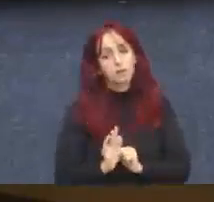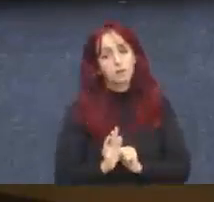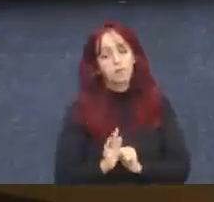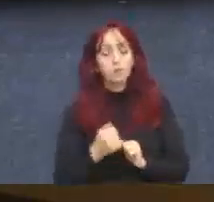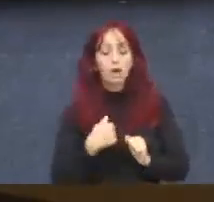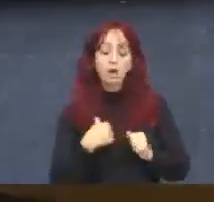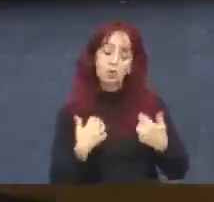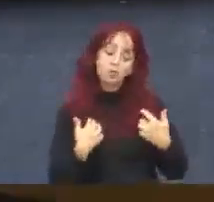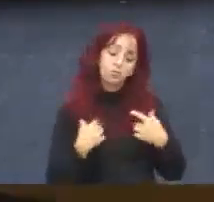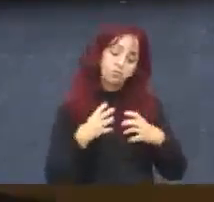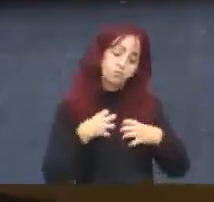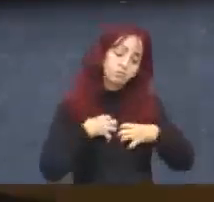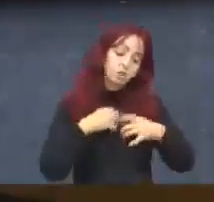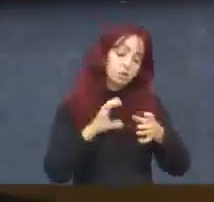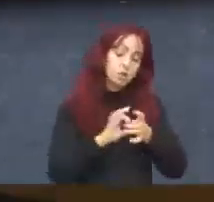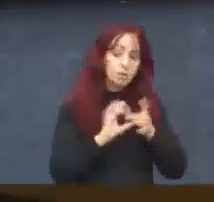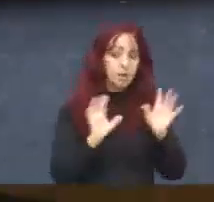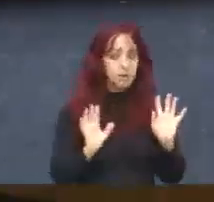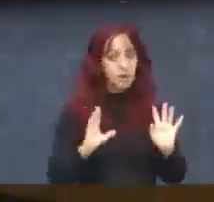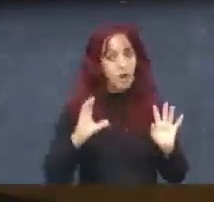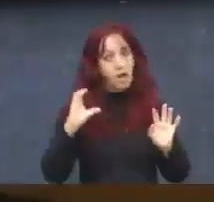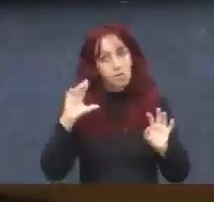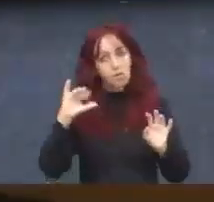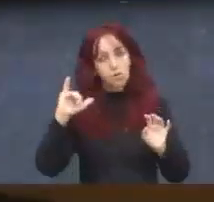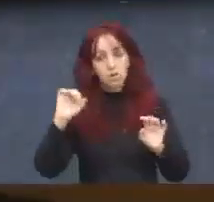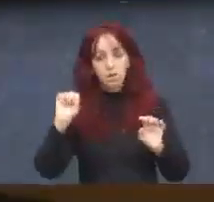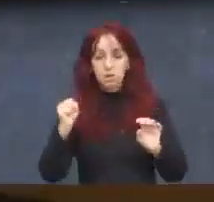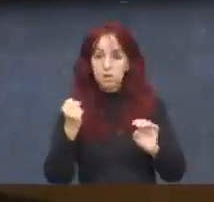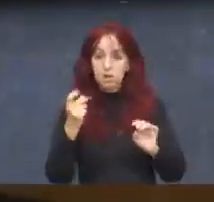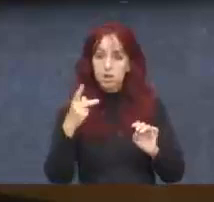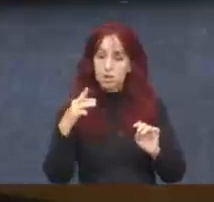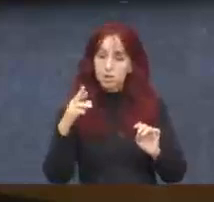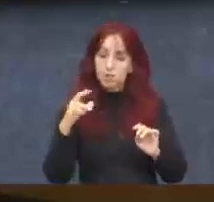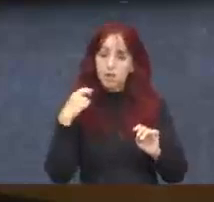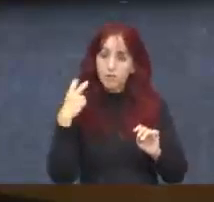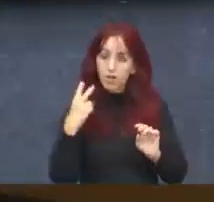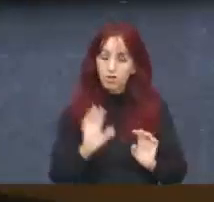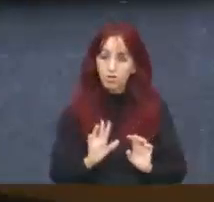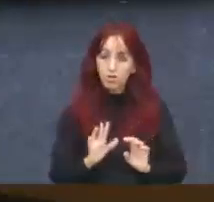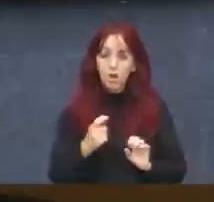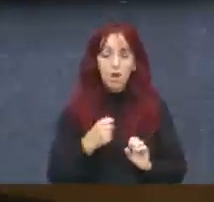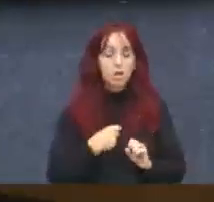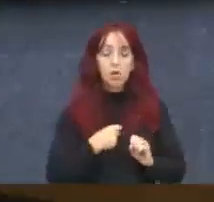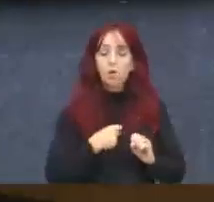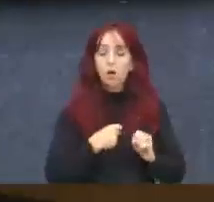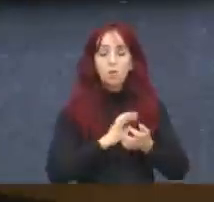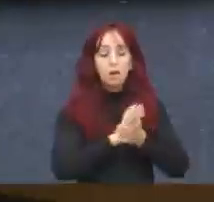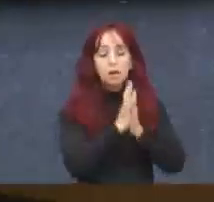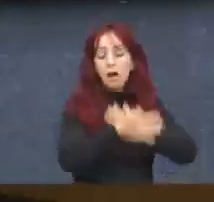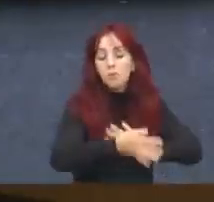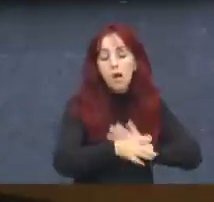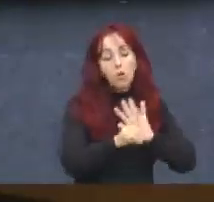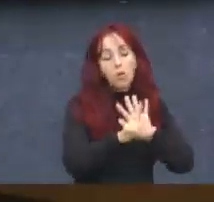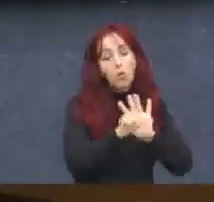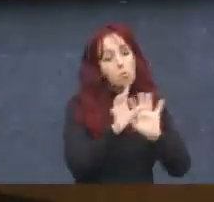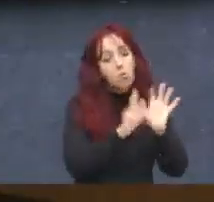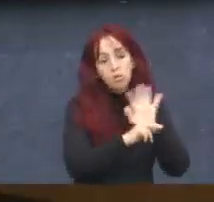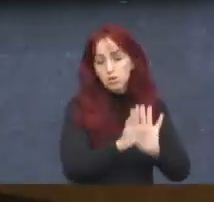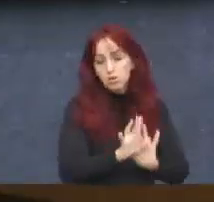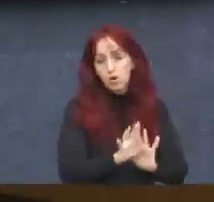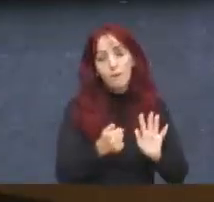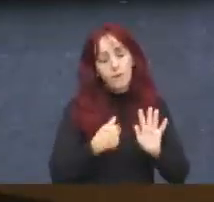liberdade, viu, Crispim? Não é de forma alguma para desfazer o projeto, e sim para contribuir para esse projeto.